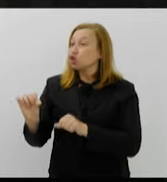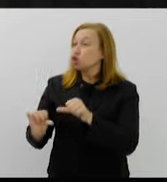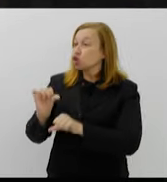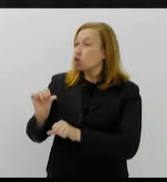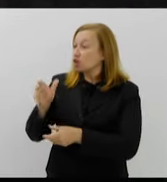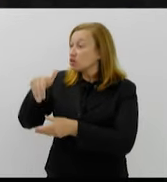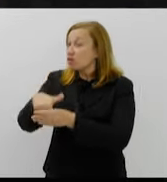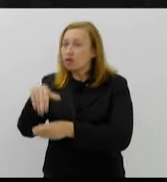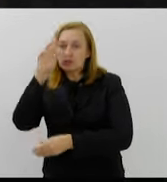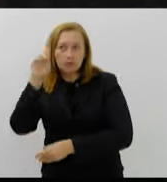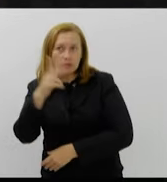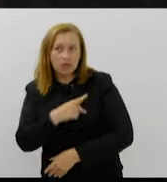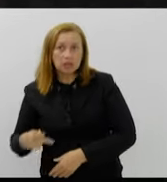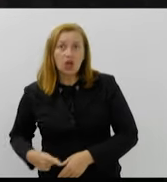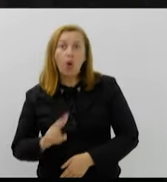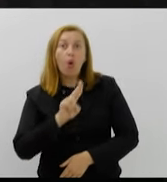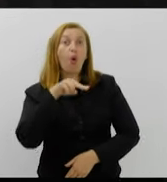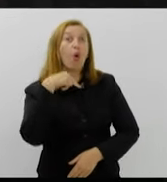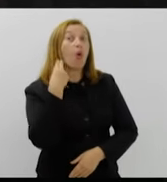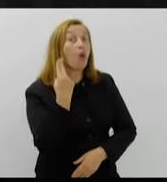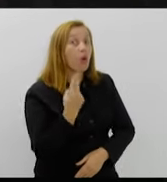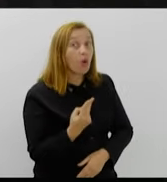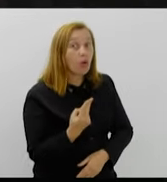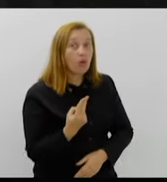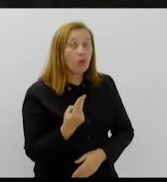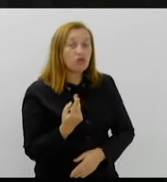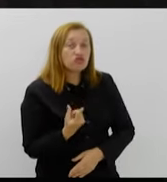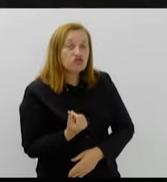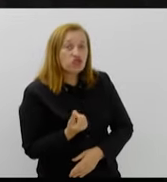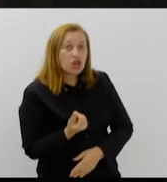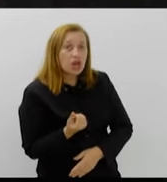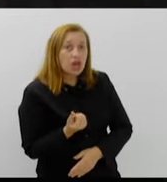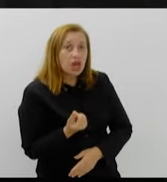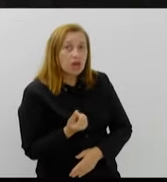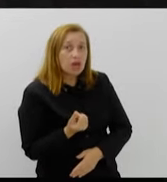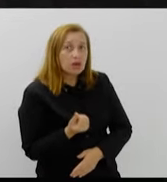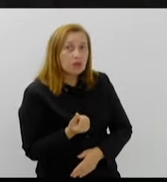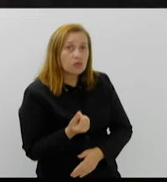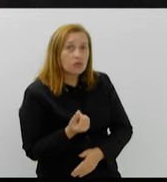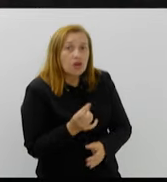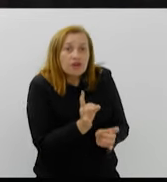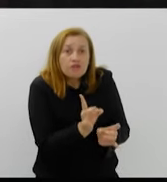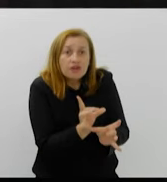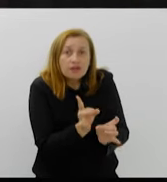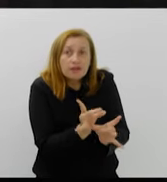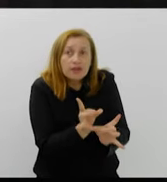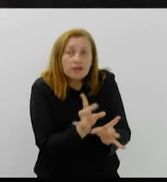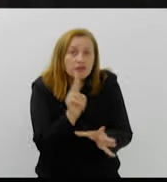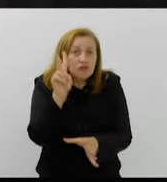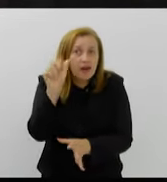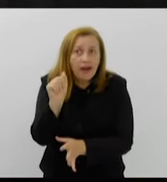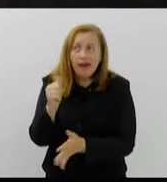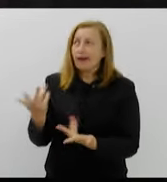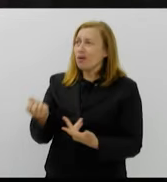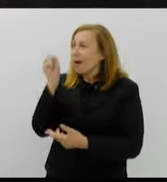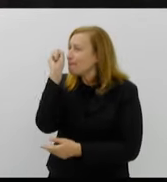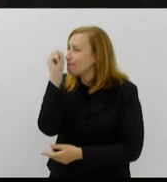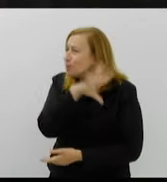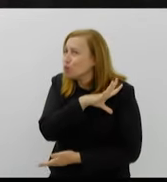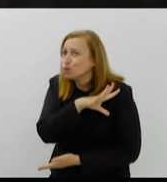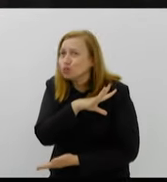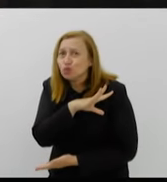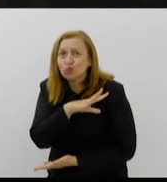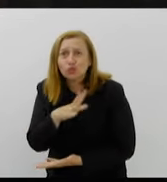Presidente ou com cunho financeiro Vendendo as vagas gente isso é um verdadeiro absurdo um